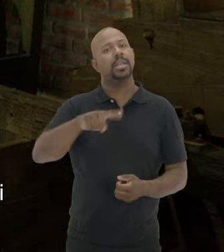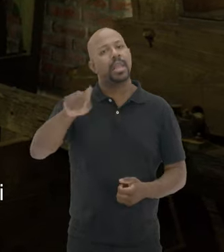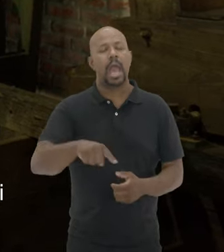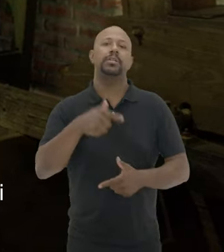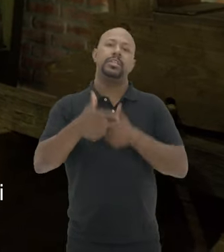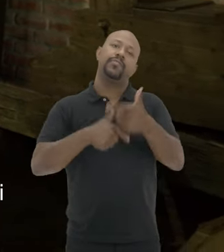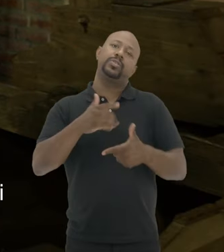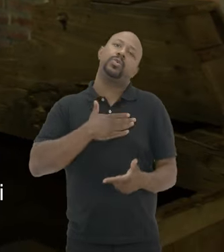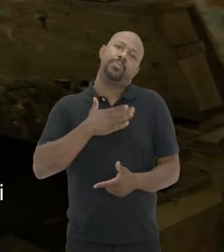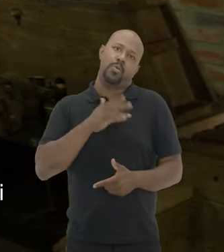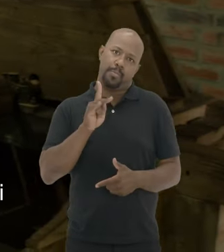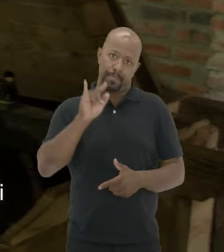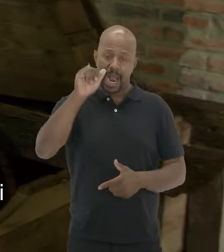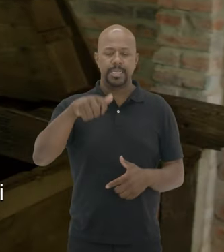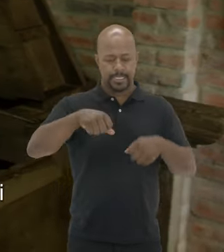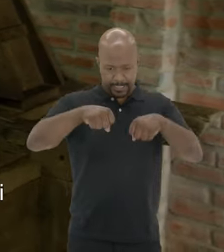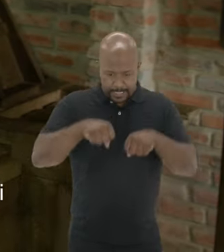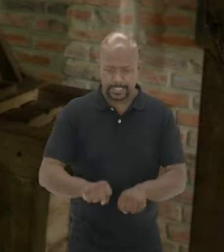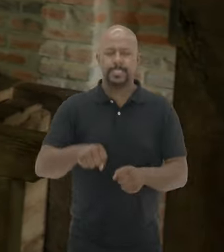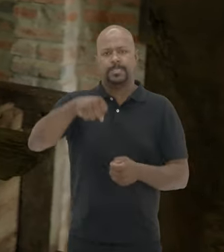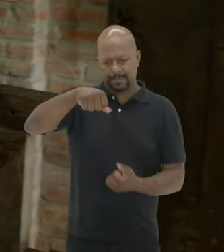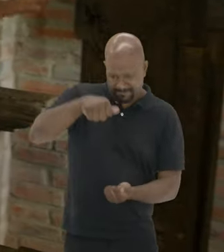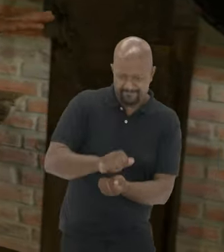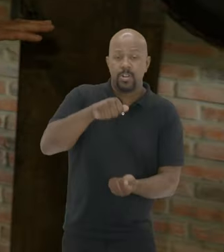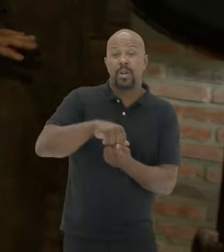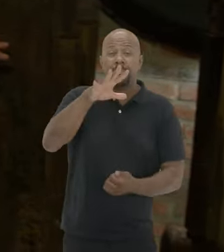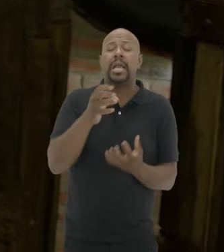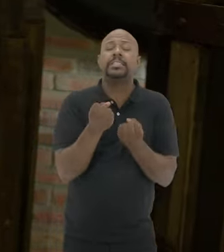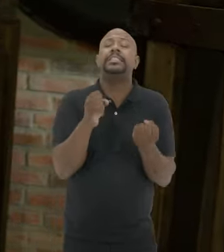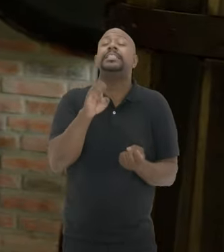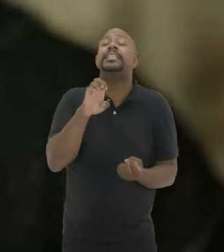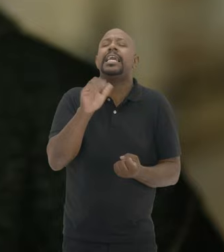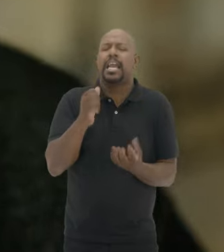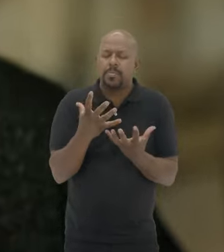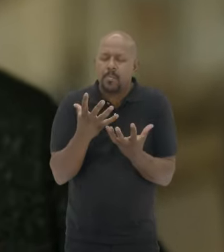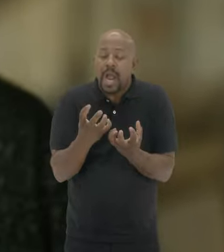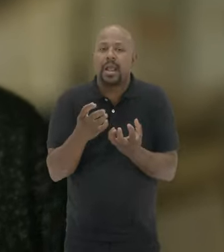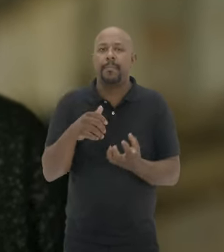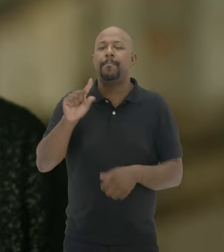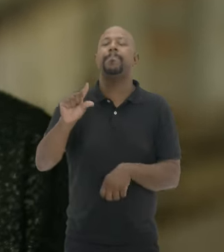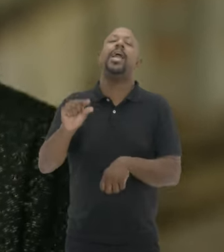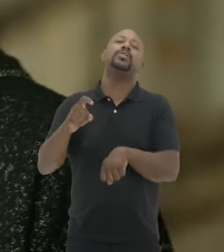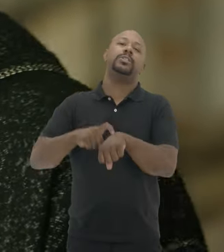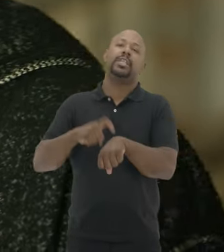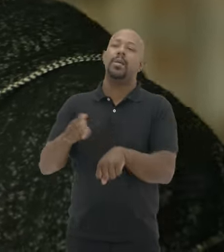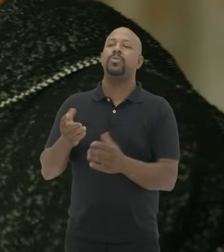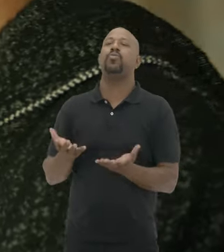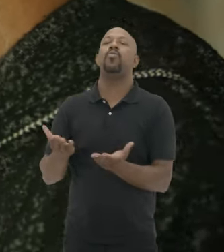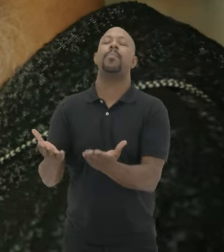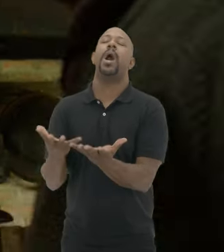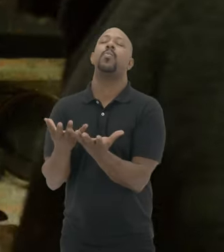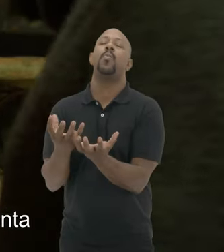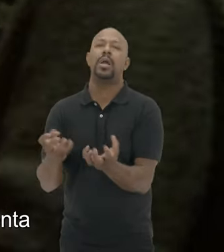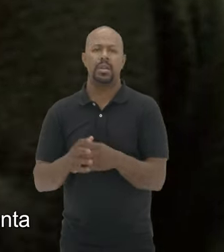aí que era um dos serviços do meu pai prensar aqui porque quanto mais seca da saísse daqui menos tempo ia ficar no forno